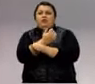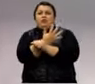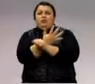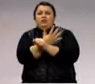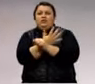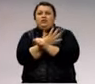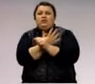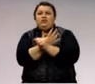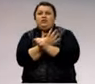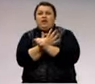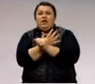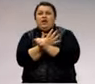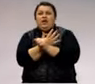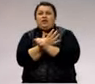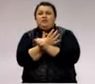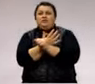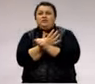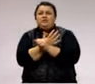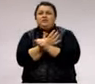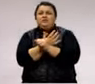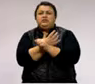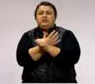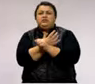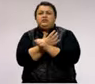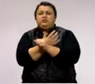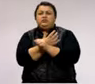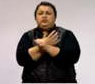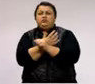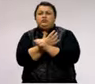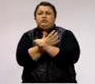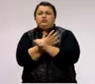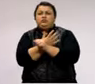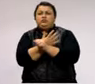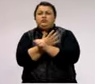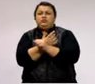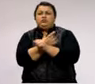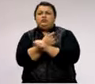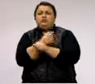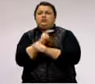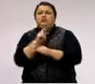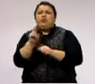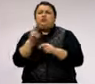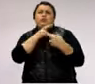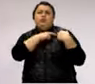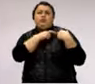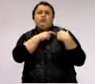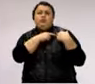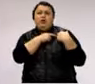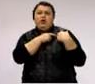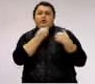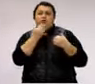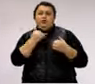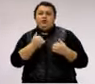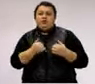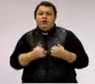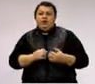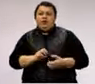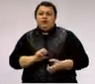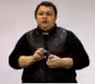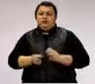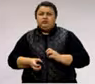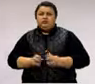ácidos clorídricos lá, eles vão, principalmente a bile, que atua na digestão das